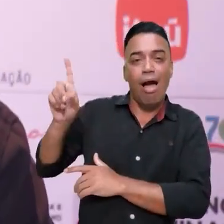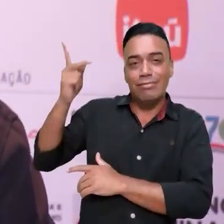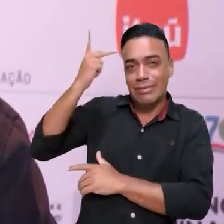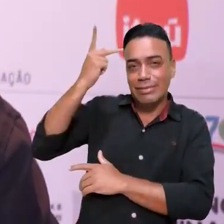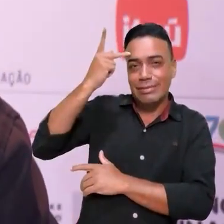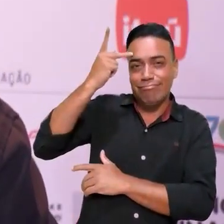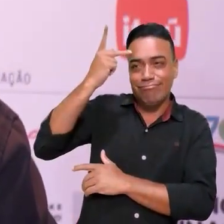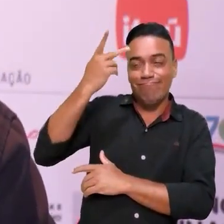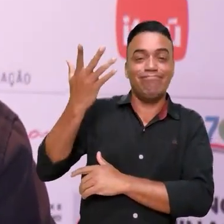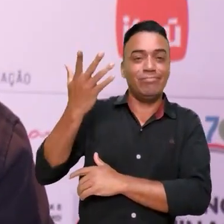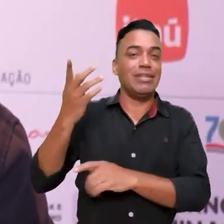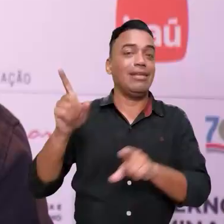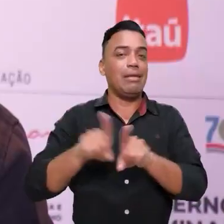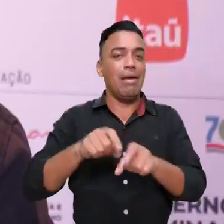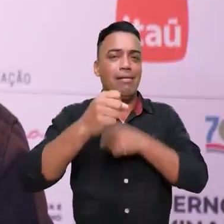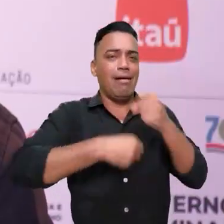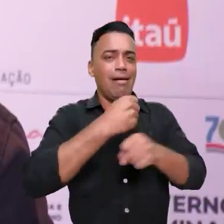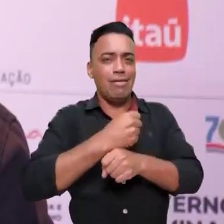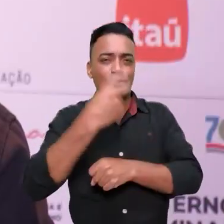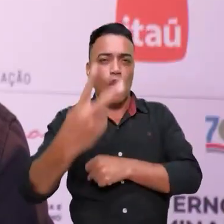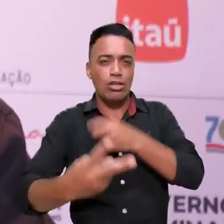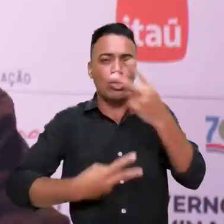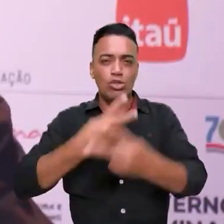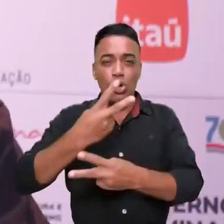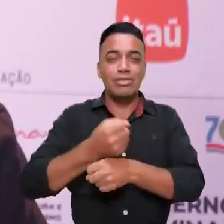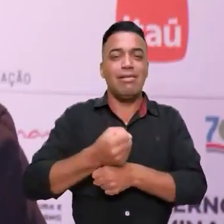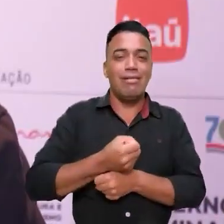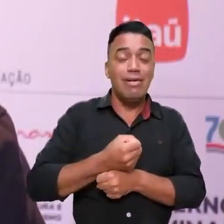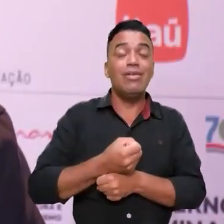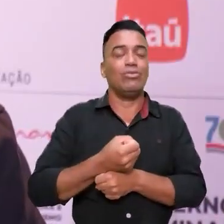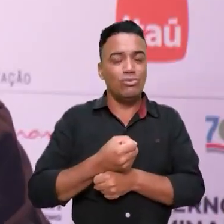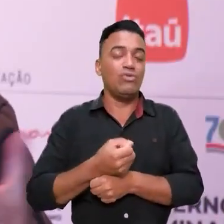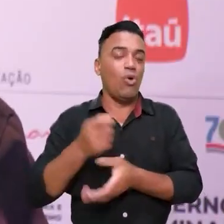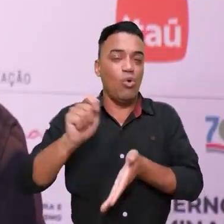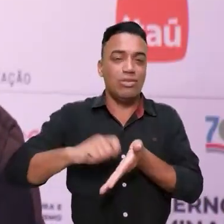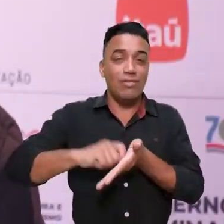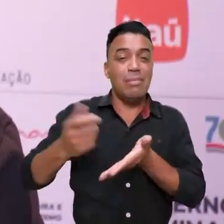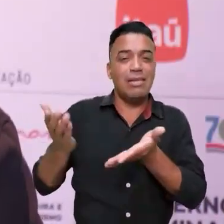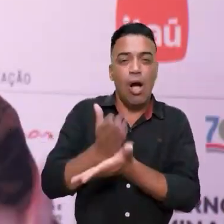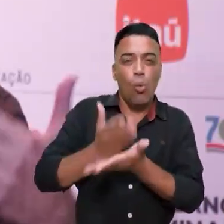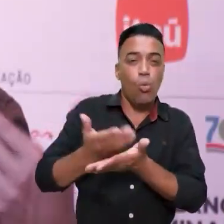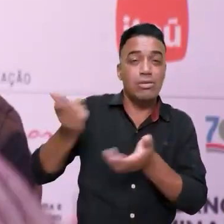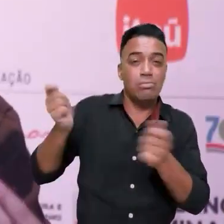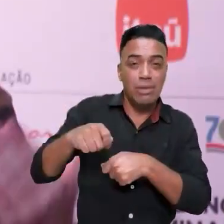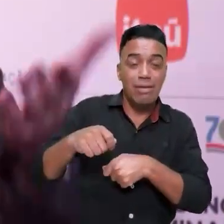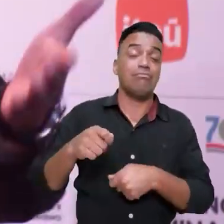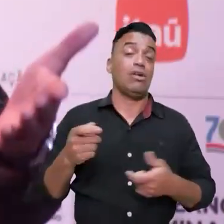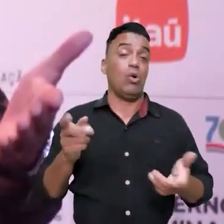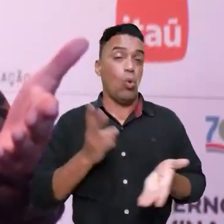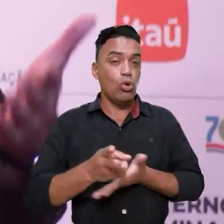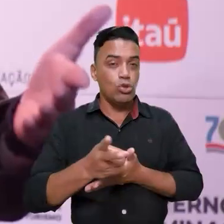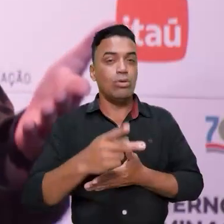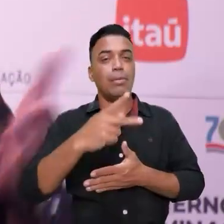Paulo e nos 2 próximos anos vou ficar imerso nesses roteiros, mas tem algumas outras possibilidades. Continuo